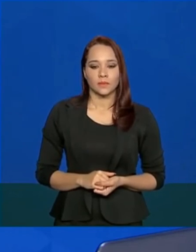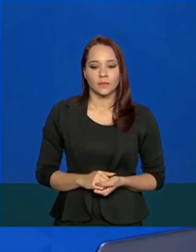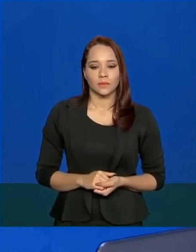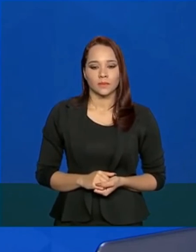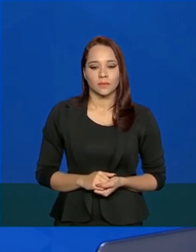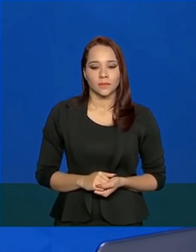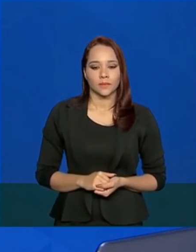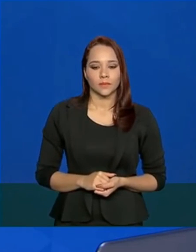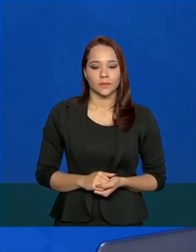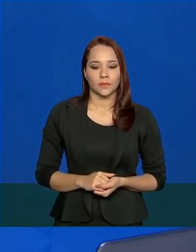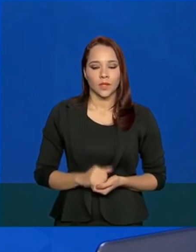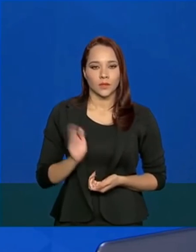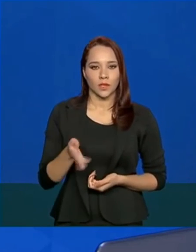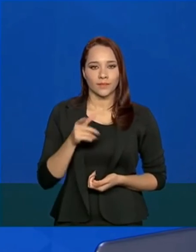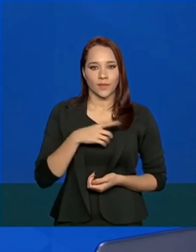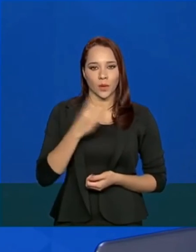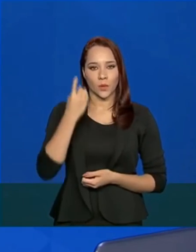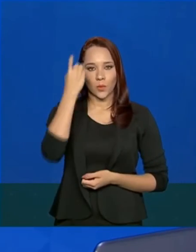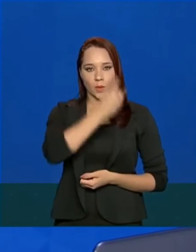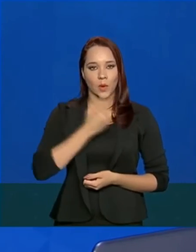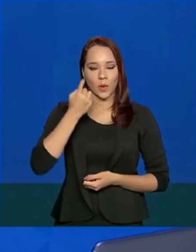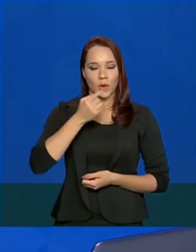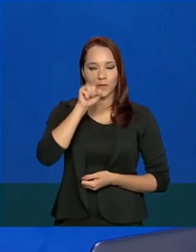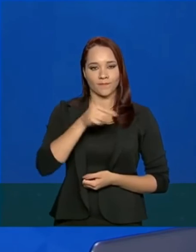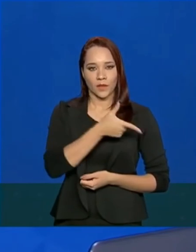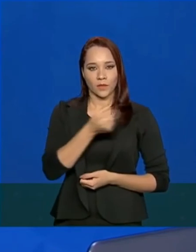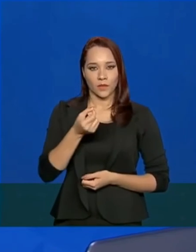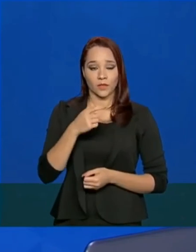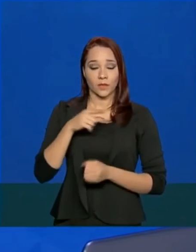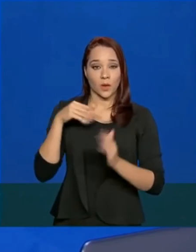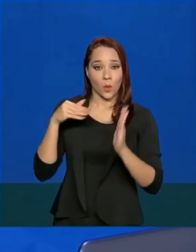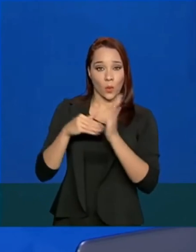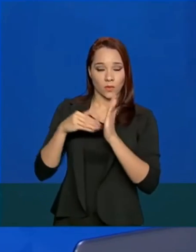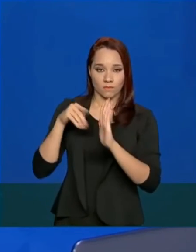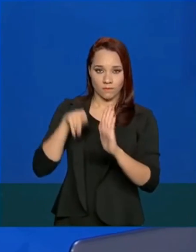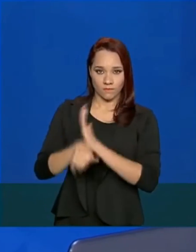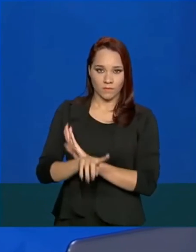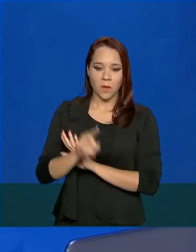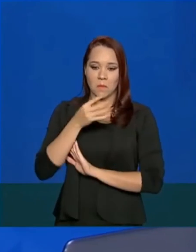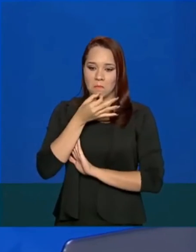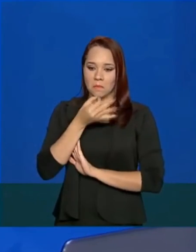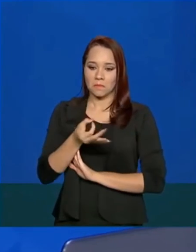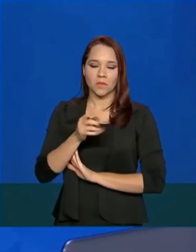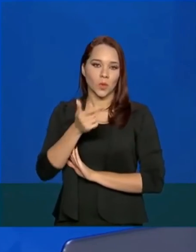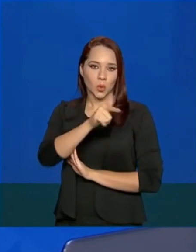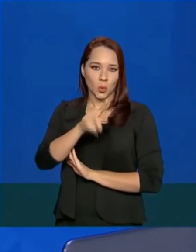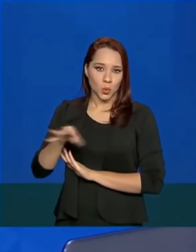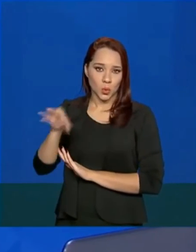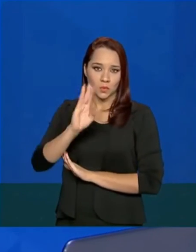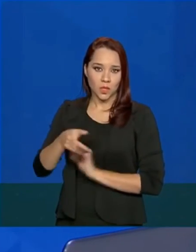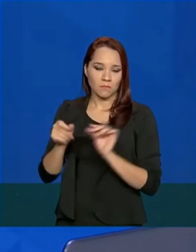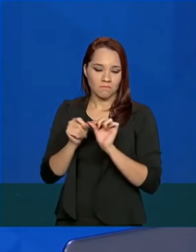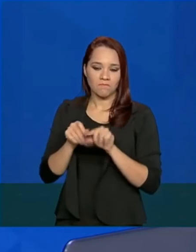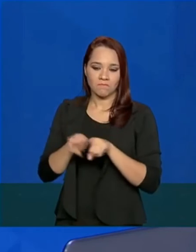Considerando que nós já temos 1h20 praticamente coletiva, eu vou fazer a última pergunta, mas acredito que todos os questionamentos que foram feitos